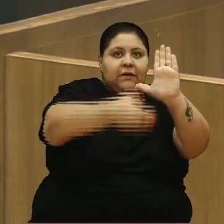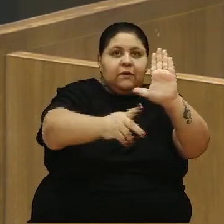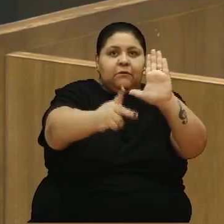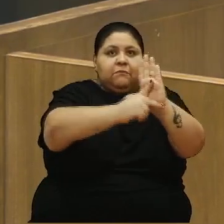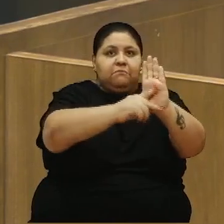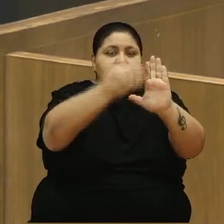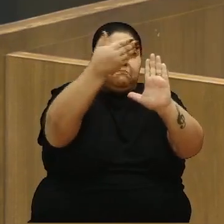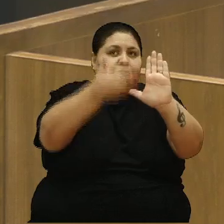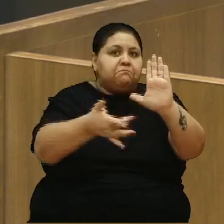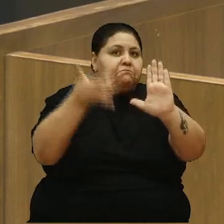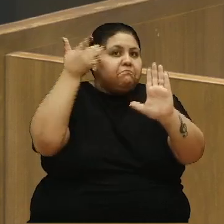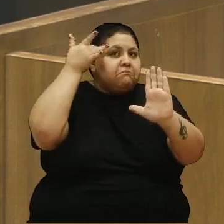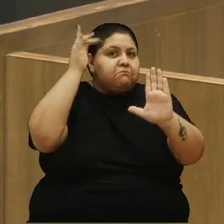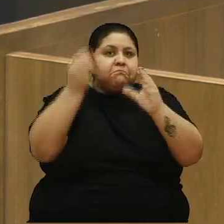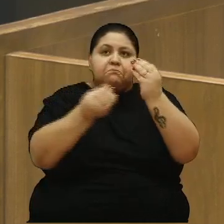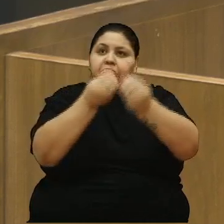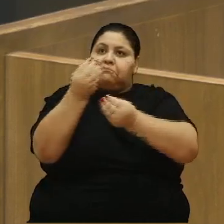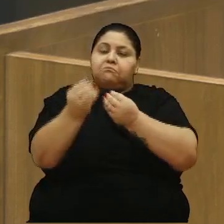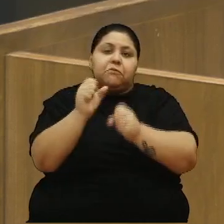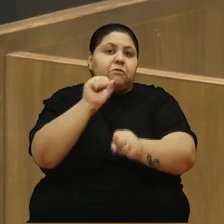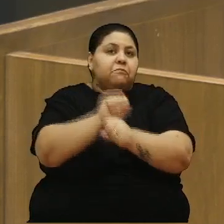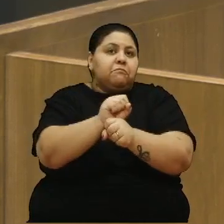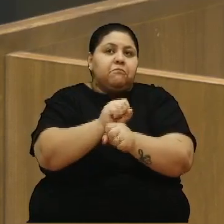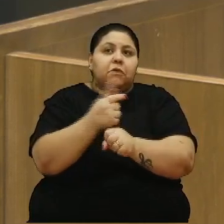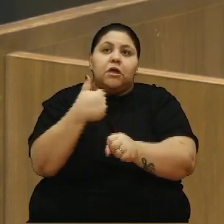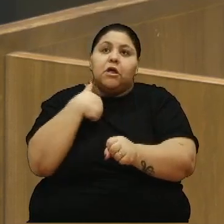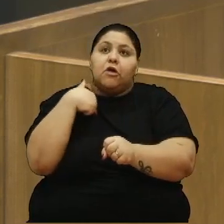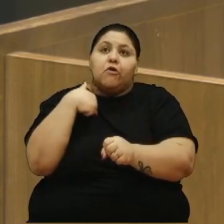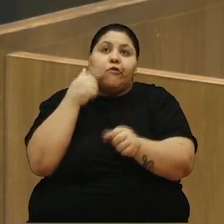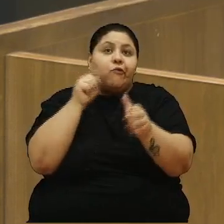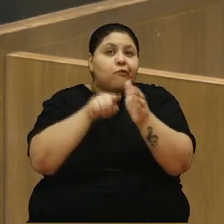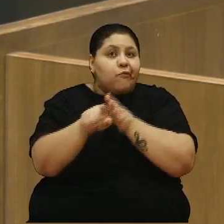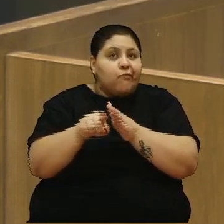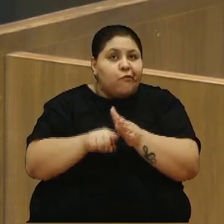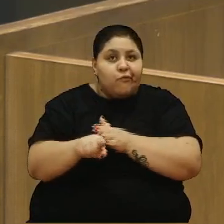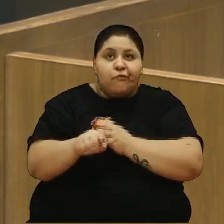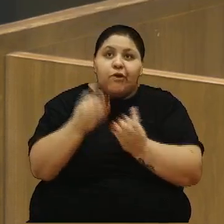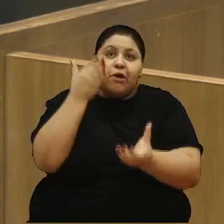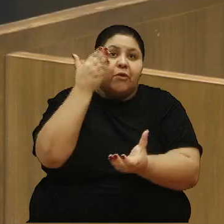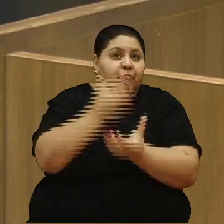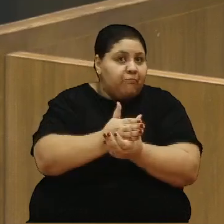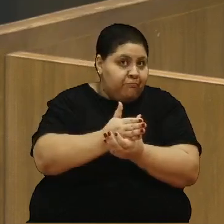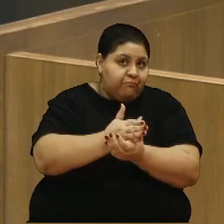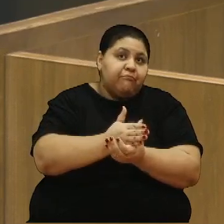não sei onde ele está, não sei se ele está parado. Fui atrás, foi arquivado.